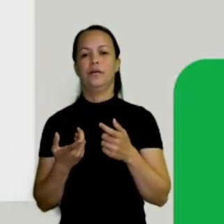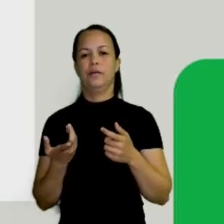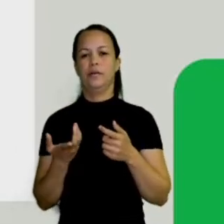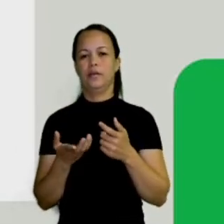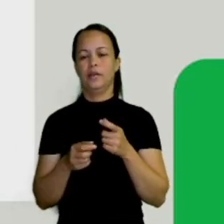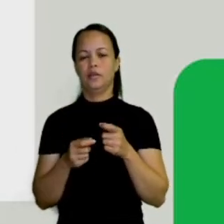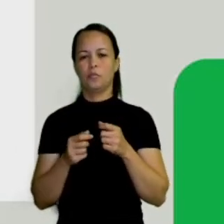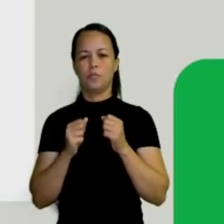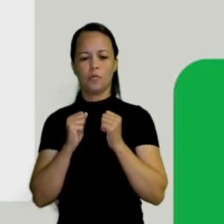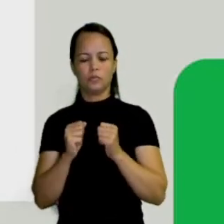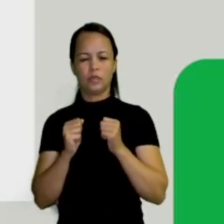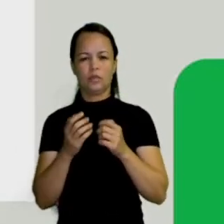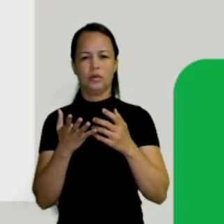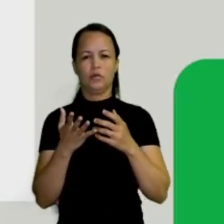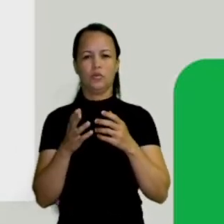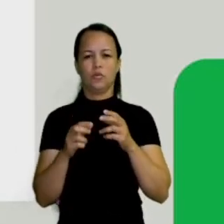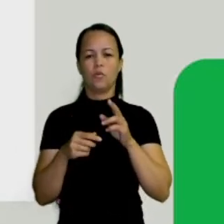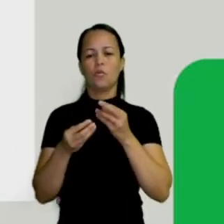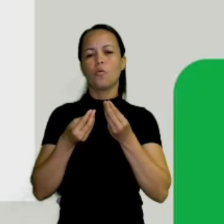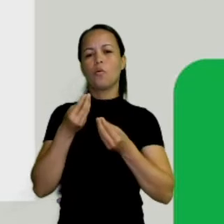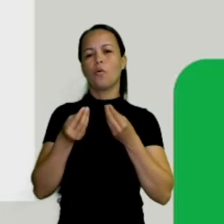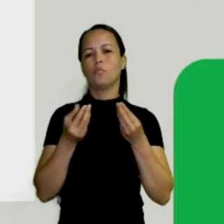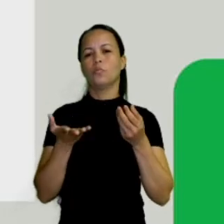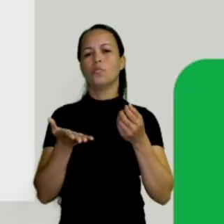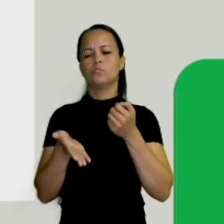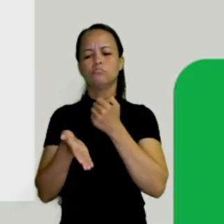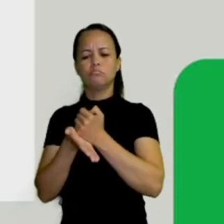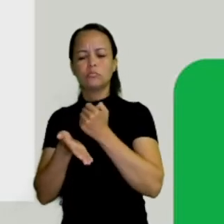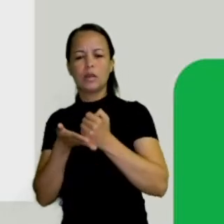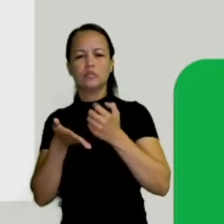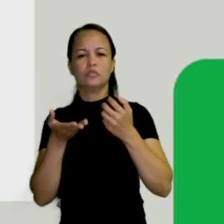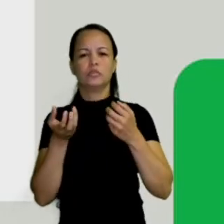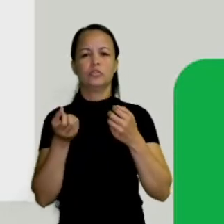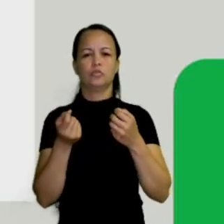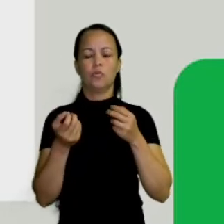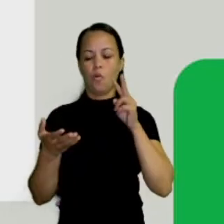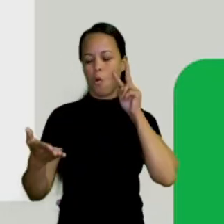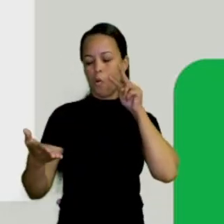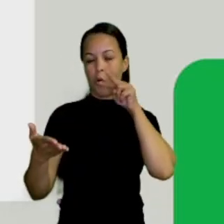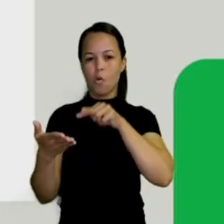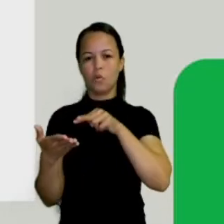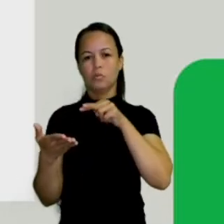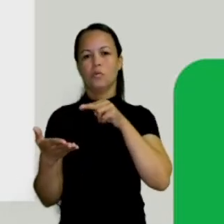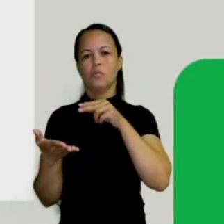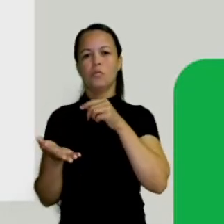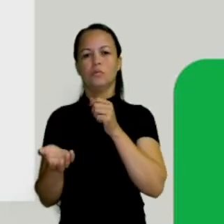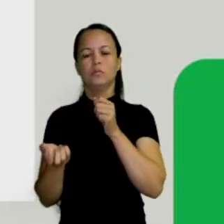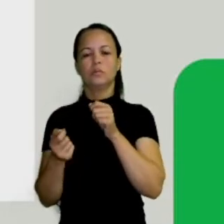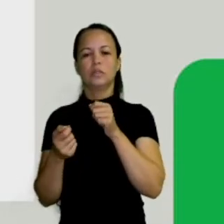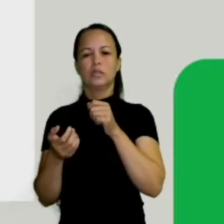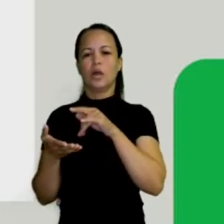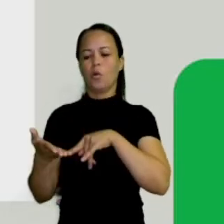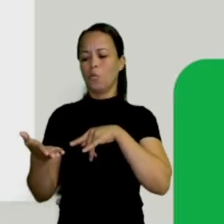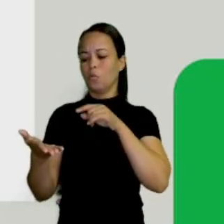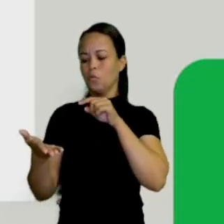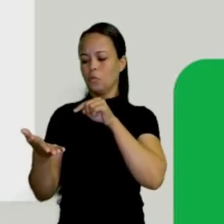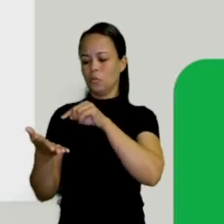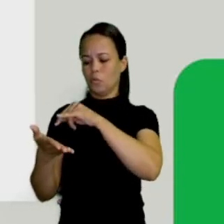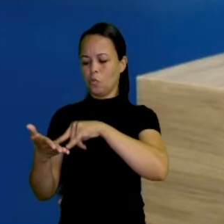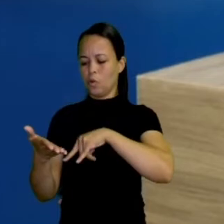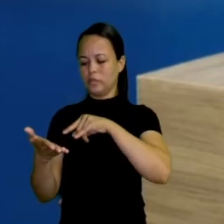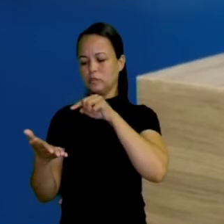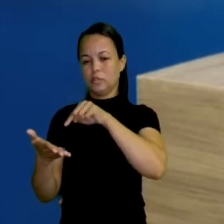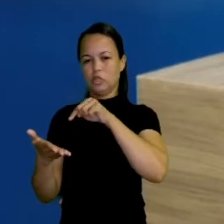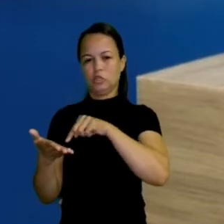fonte de pesquisa um registro. Então, olhou o registro, nós vamos ter lá o nome de